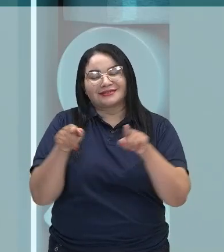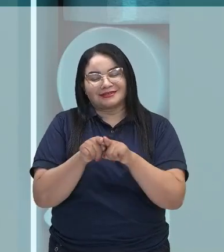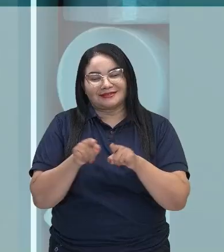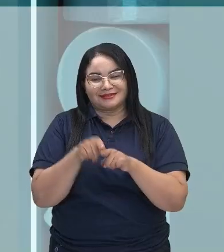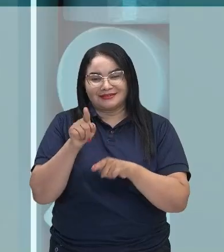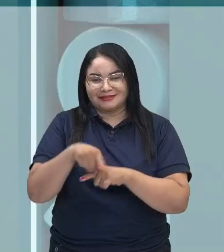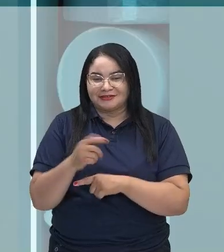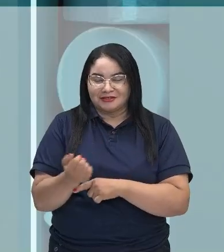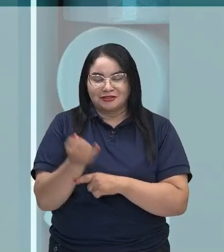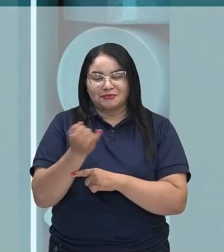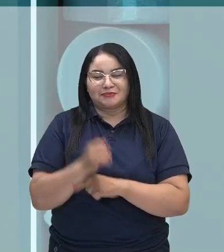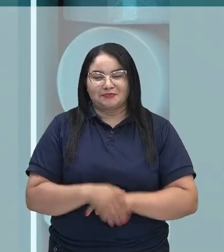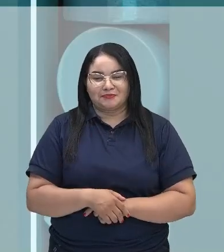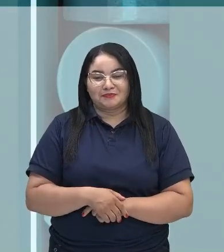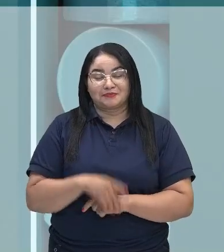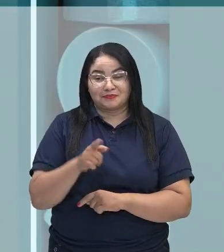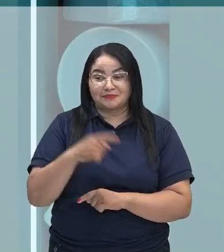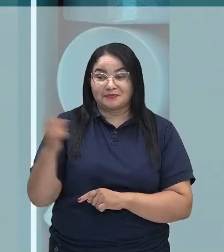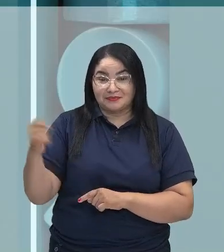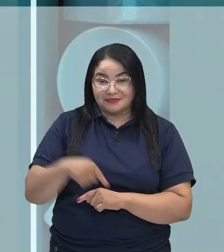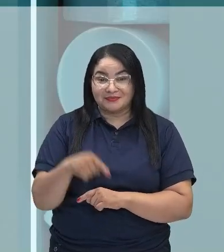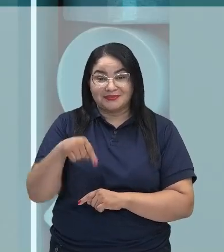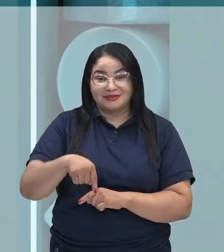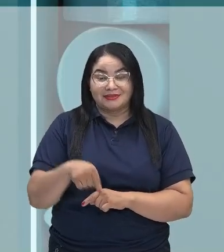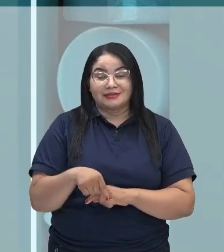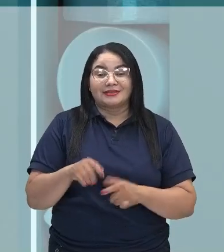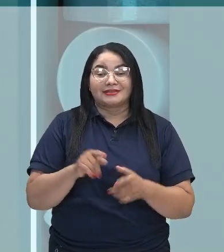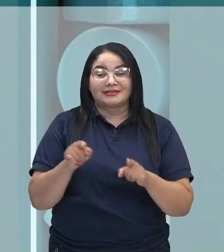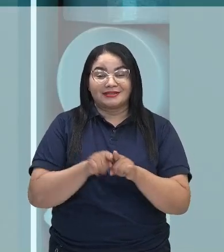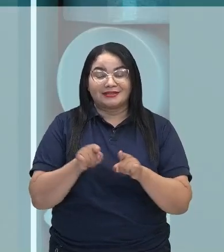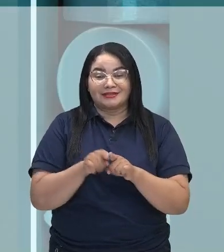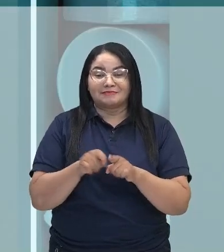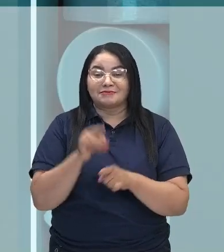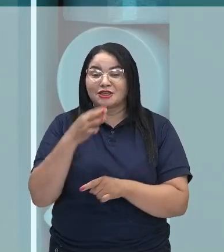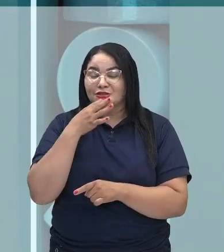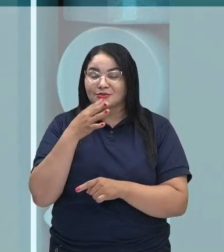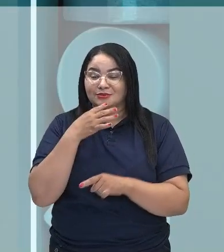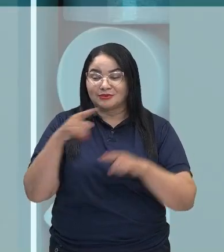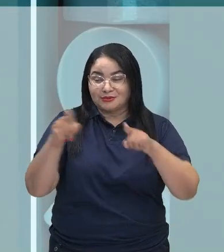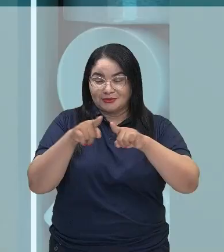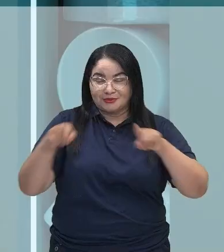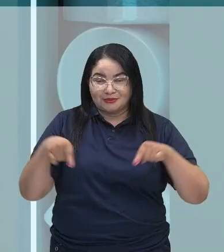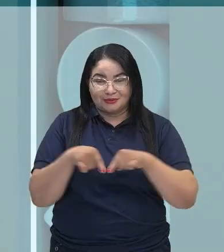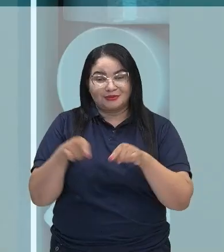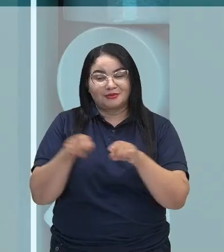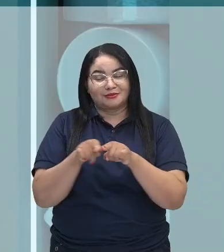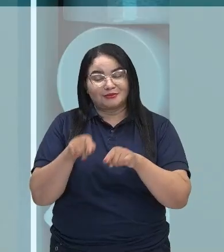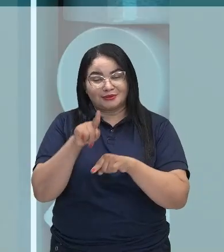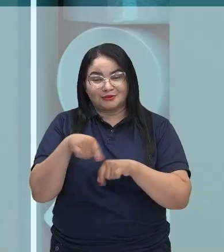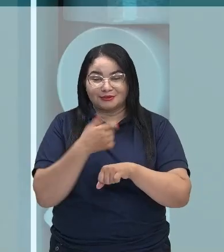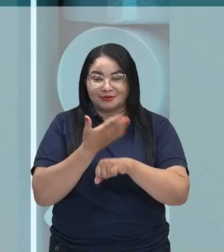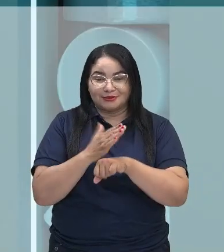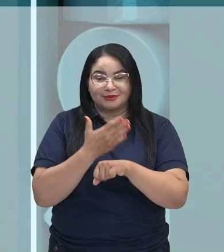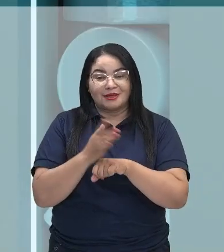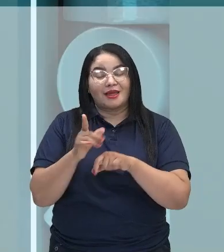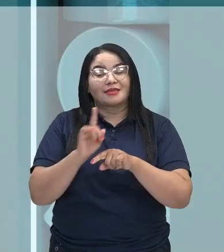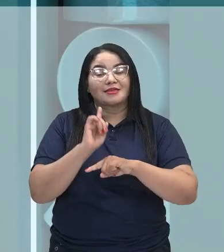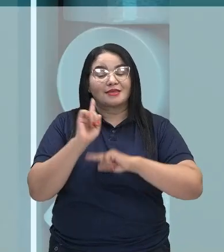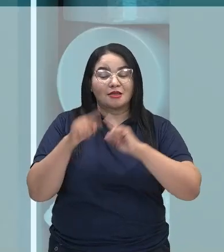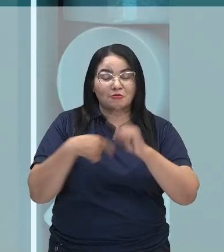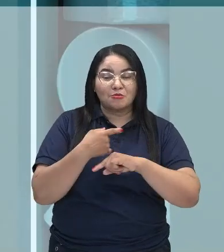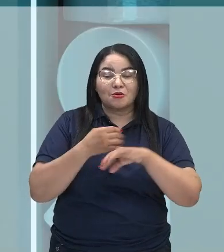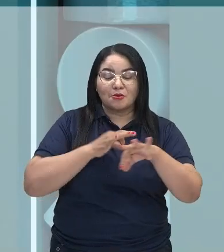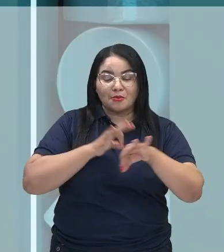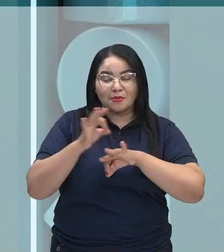vieram aqui no nosso estúdio, conheceram o espaço, se entrosaram e depois montaram